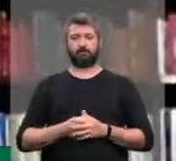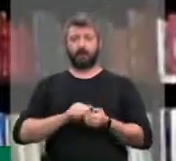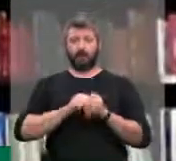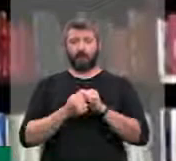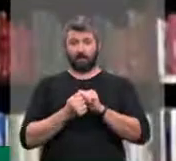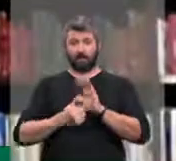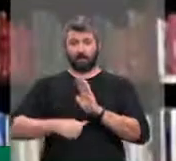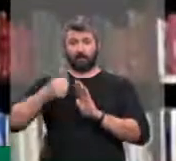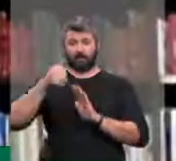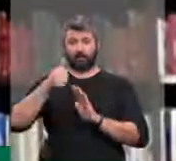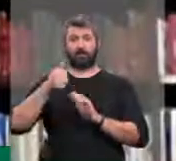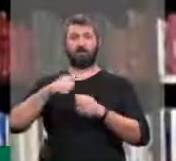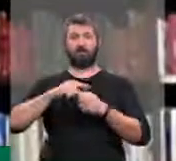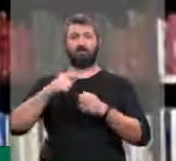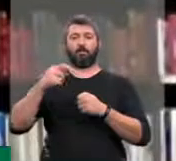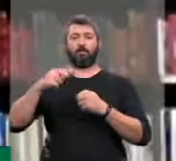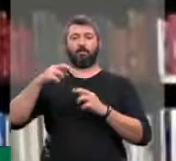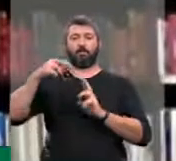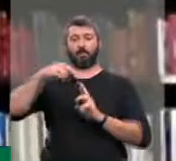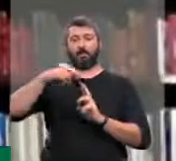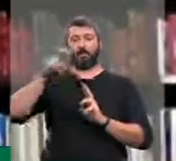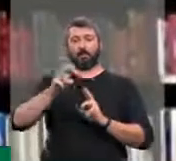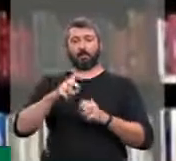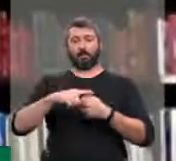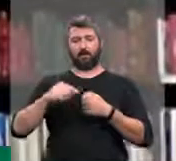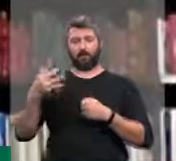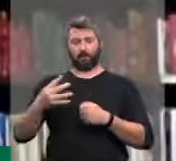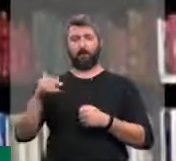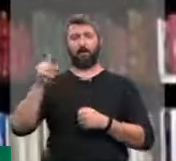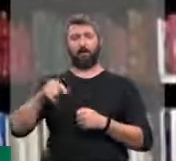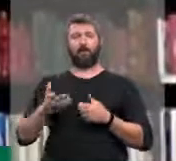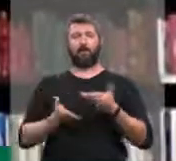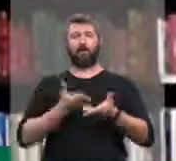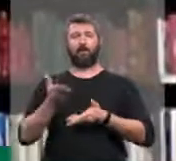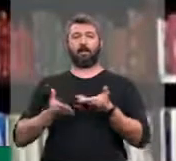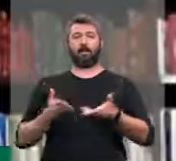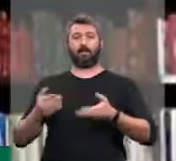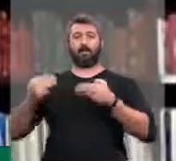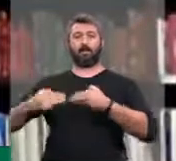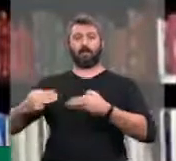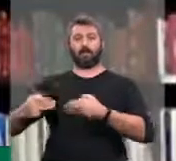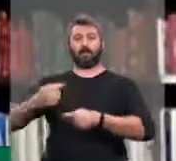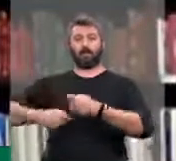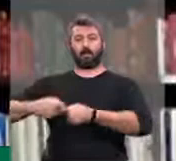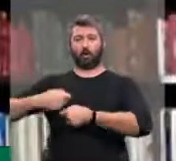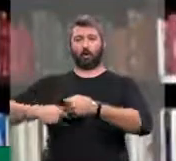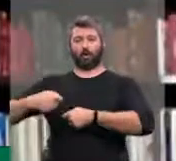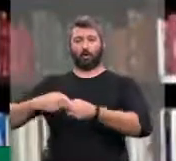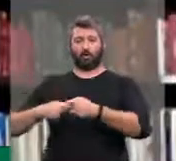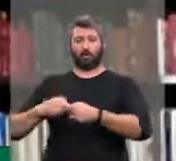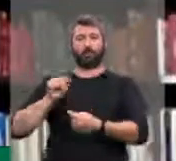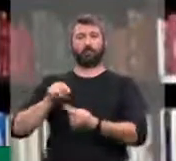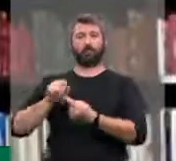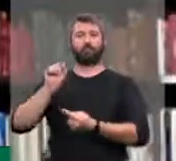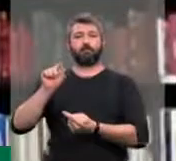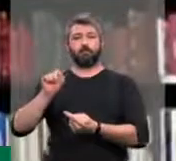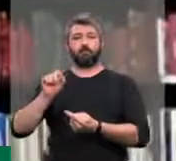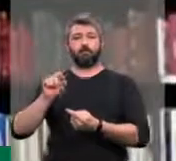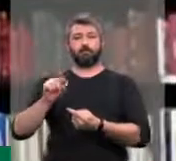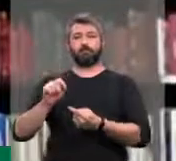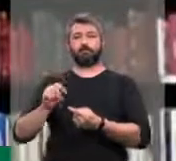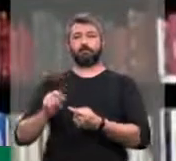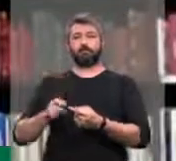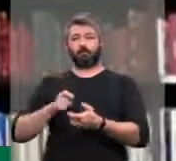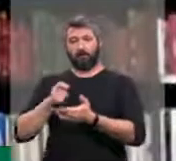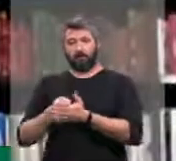feito no parágrafo 5º do artigo 4º foi feito para atender ao Ministério da Economia, no sentido de que os encargos com